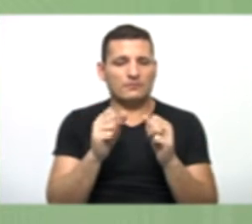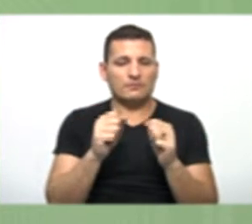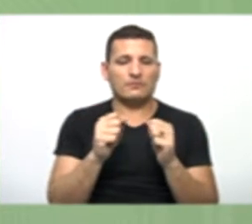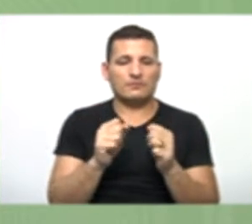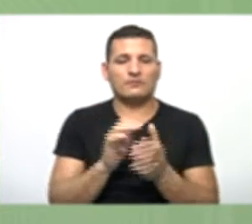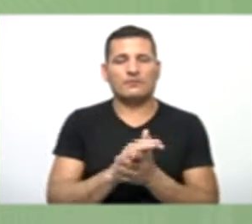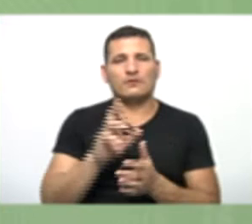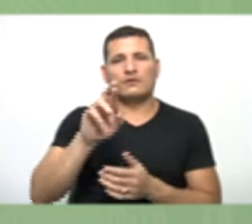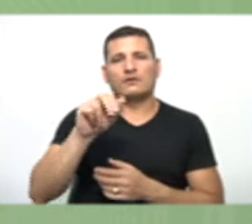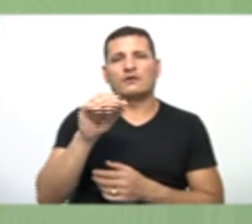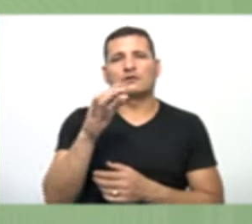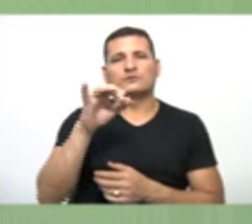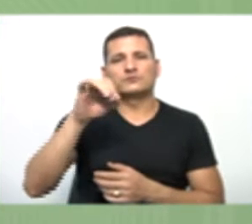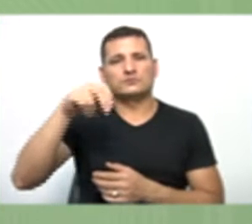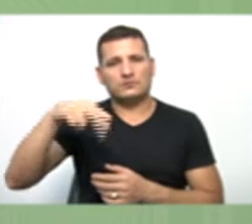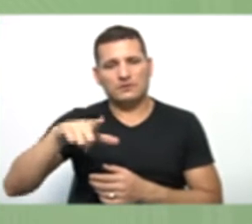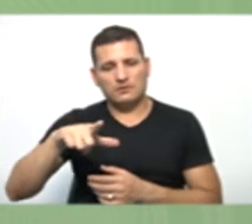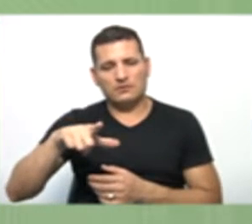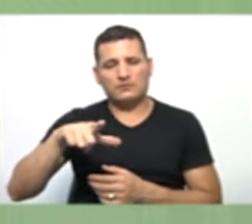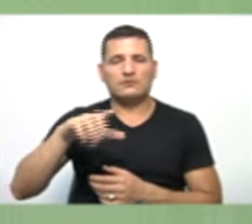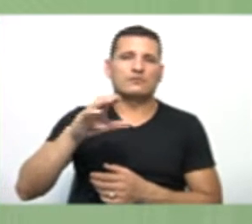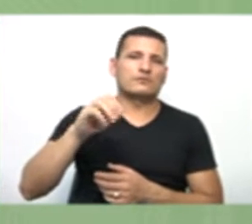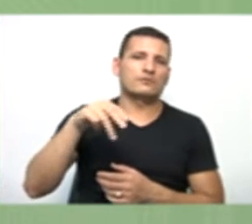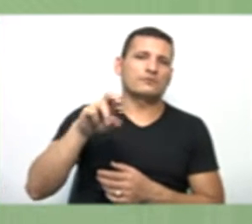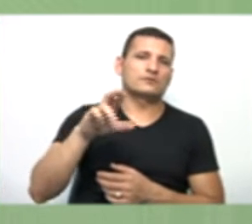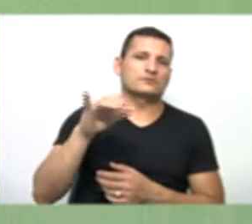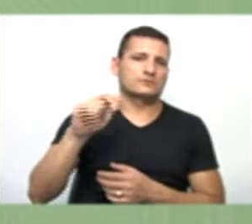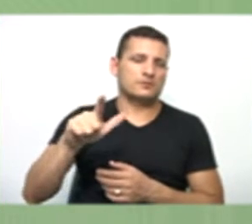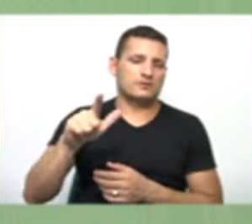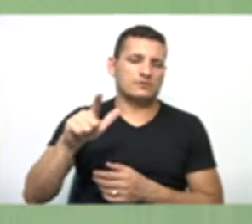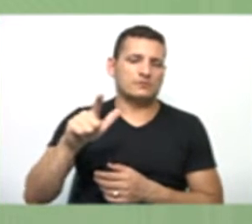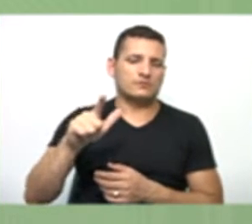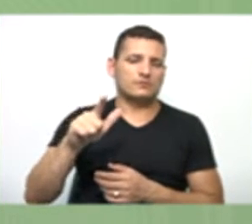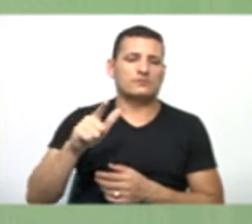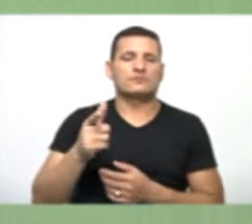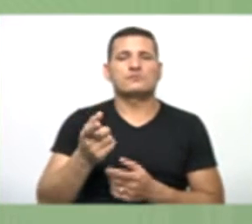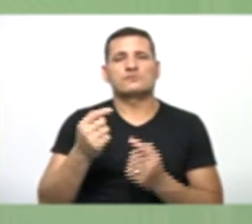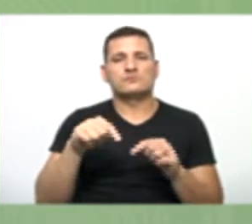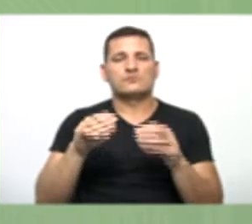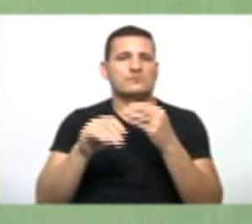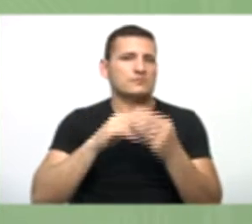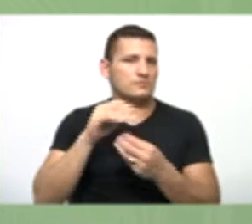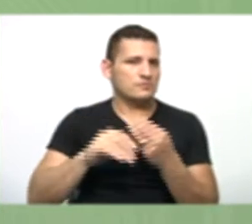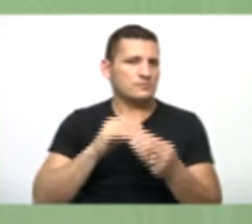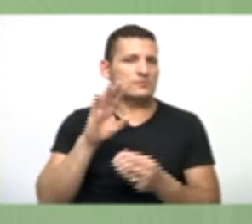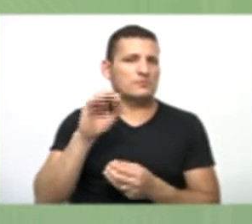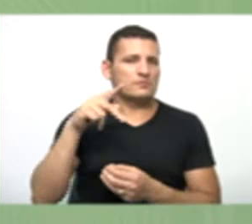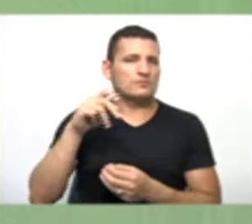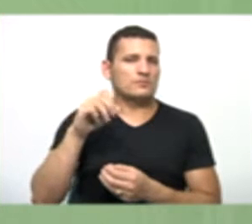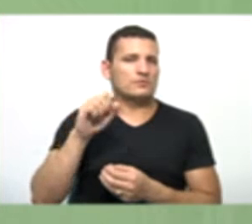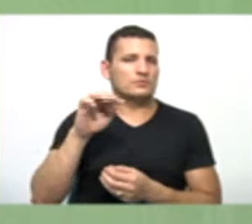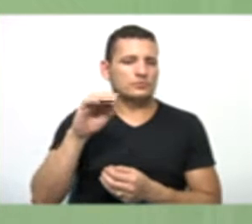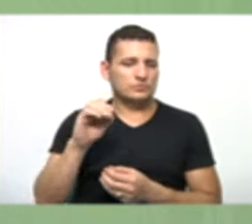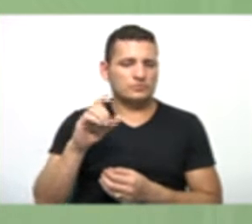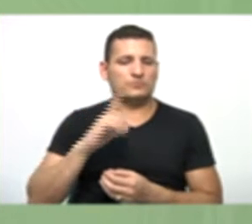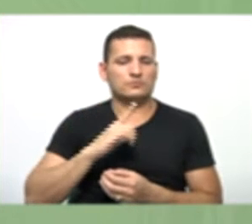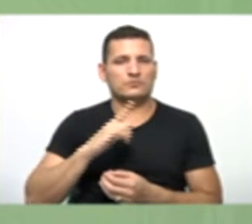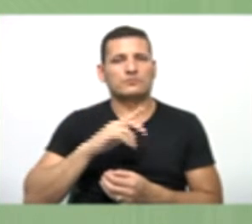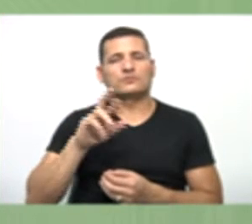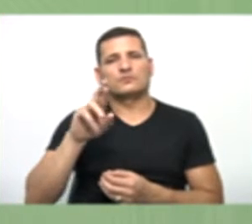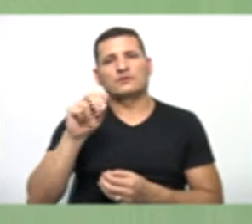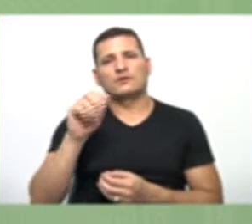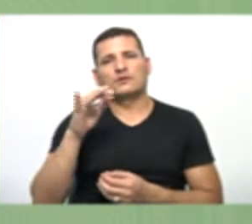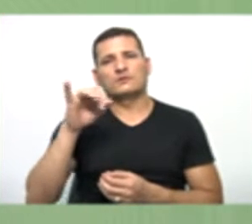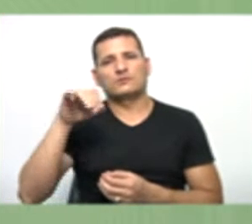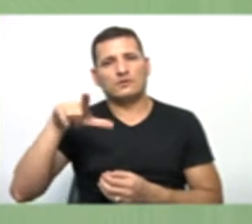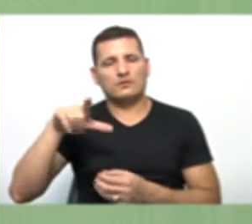desconto racional por dentro ou comercial por fora. E a classificação composta também tem as mesmas classificações, do racional também por dentro